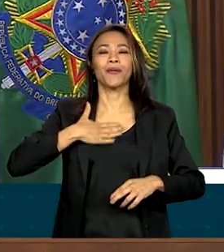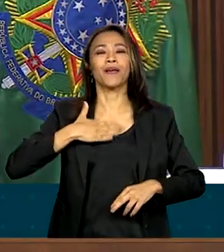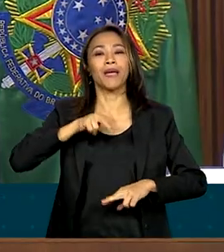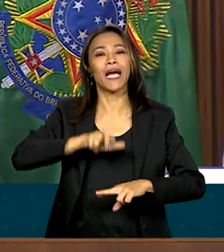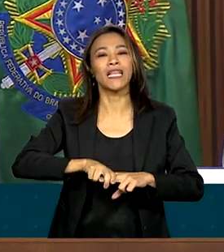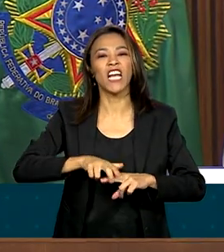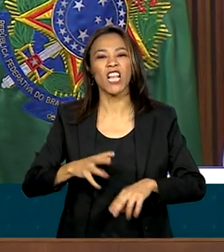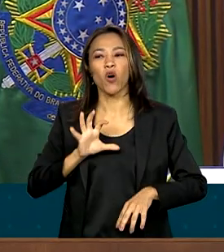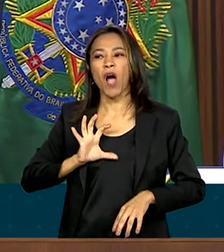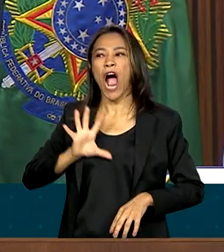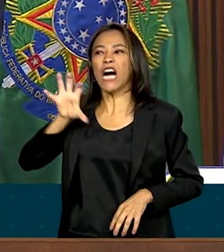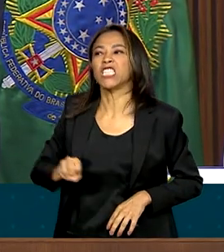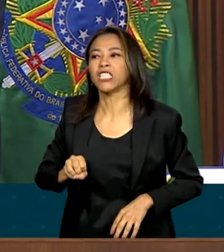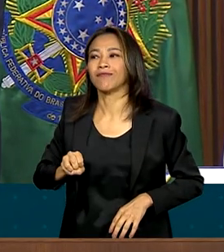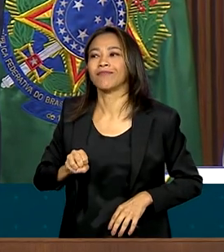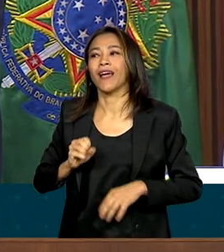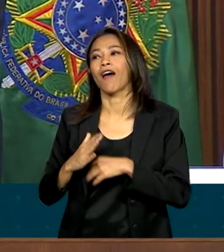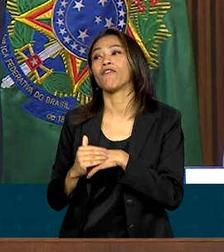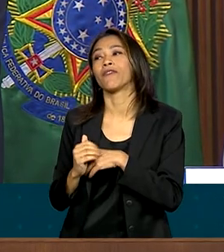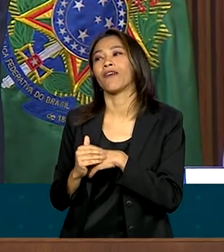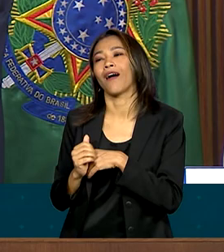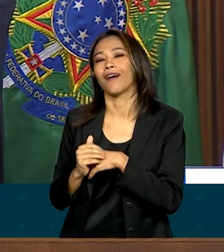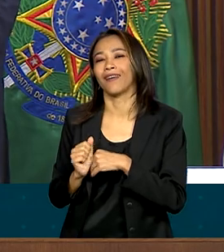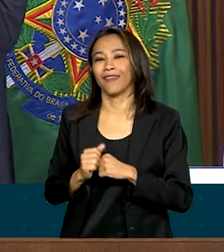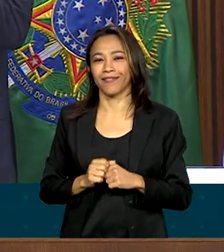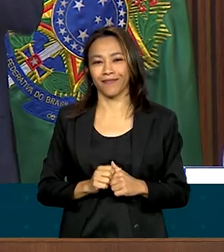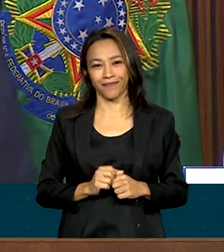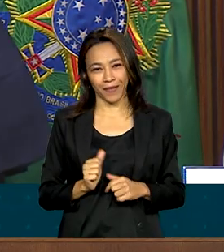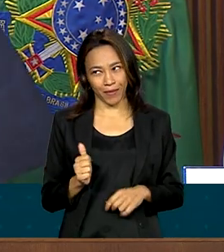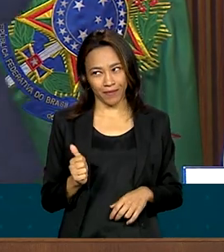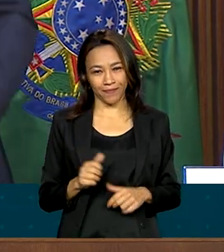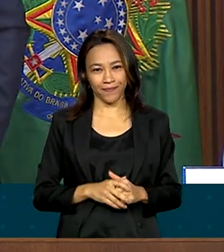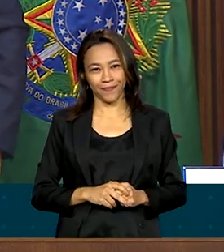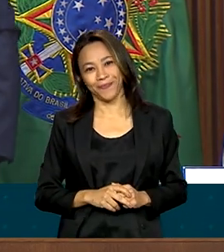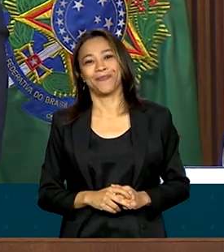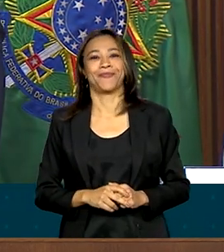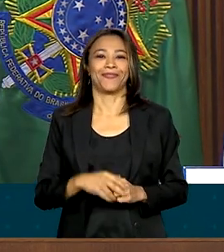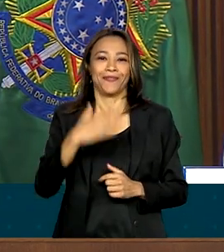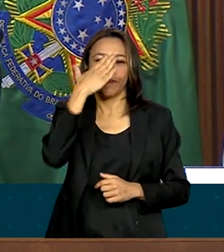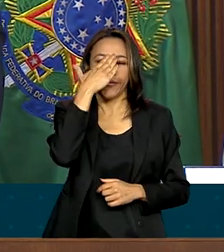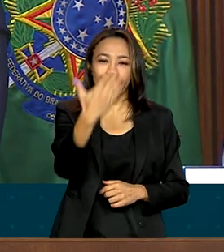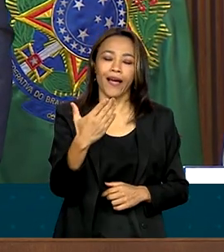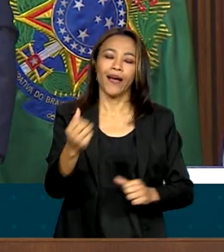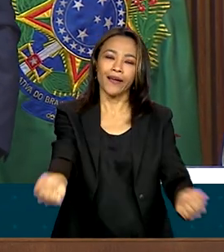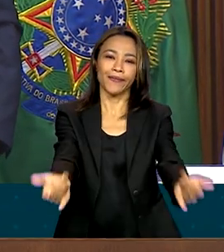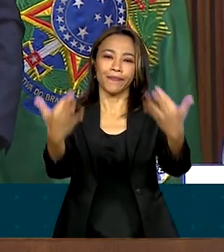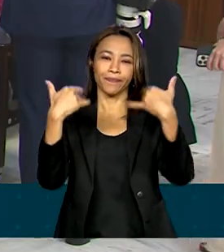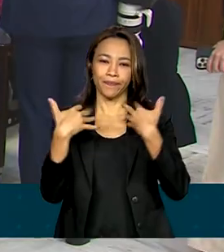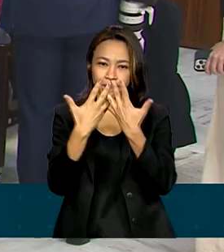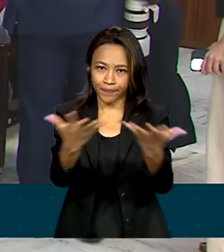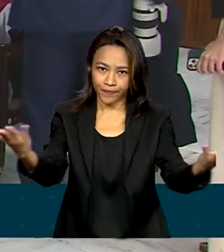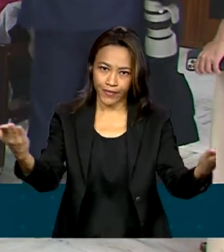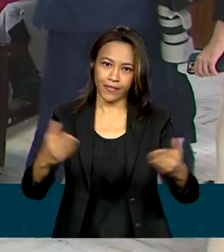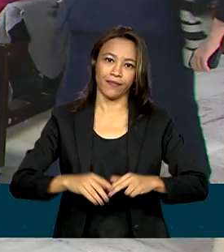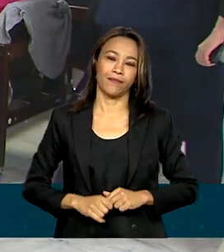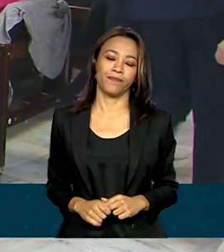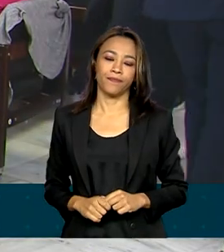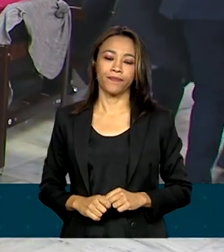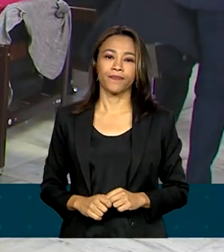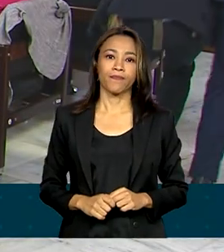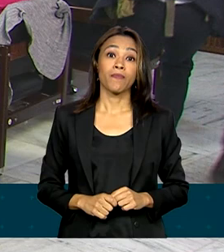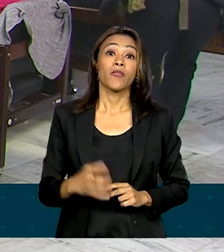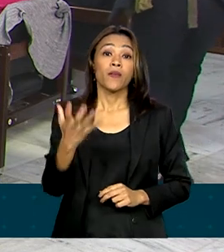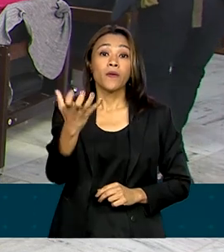não morde, ela afaga. Está bem? Gente, obrigado pela presença de todos vocês. Eu